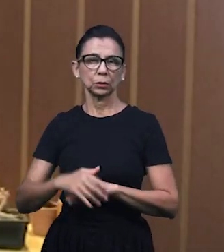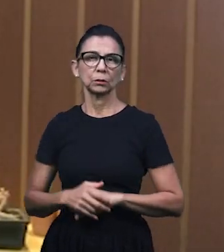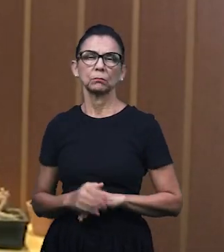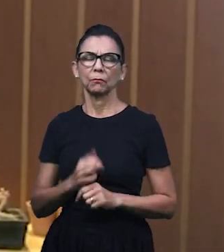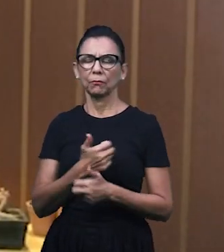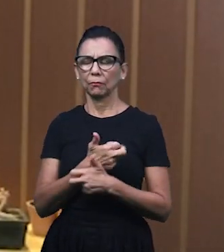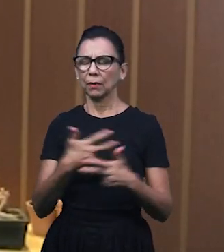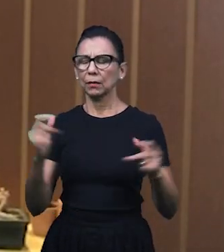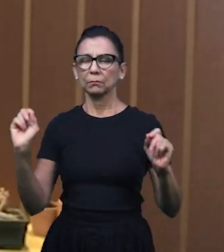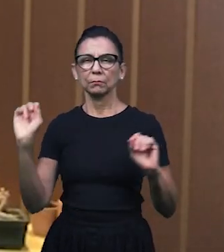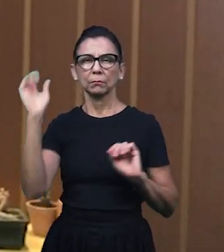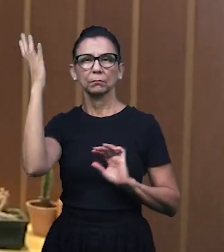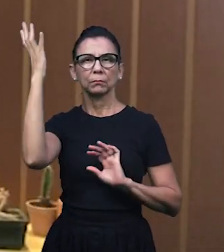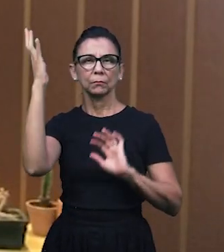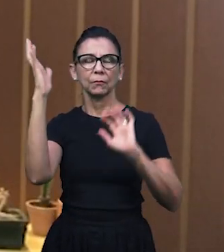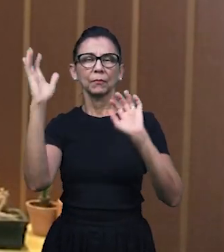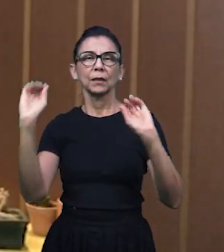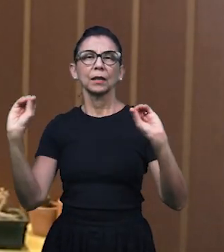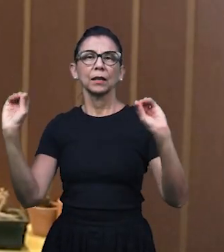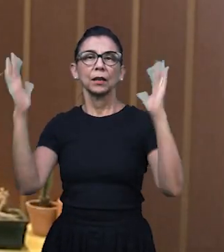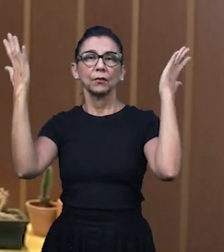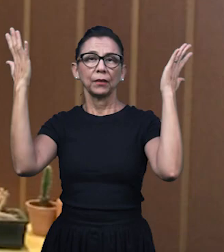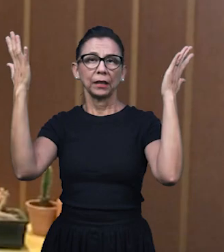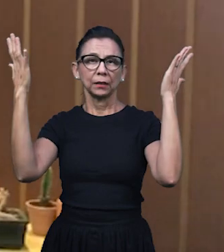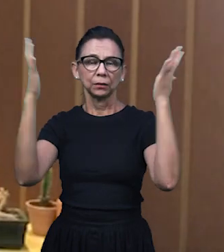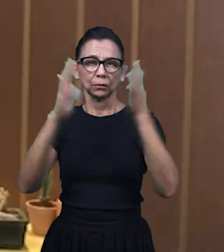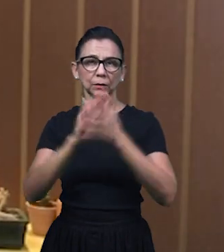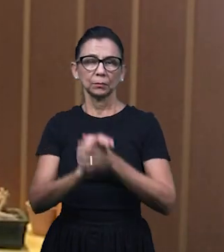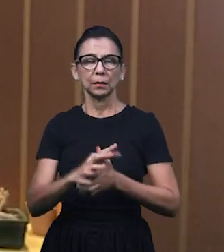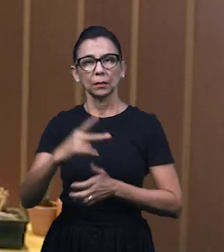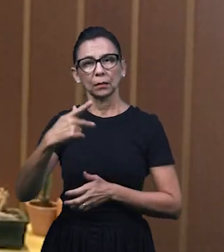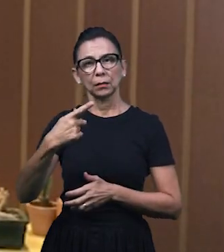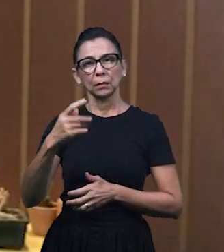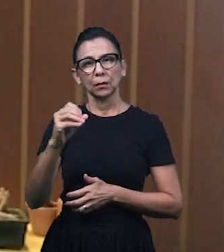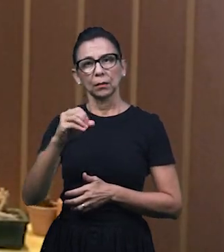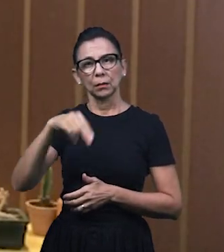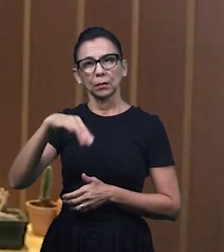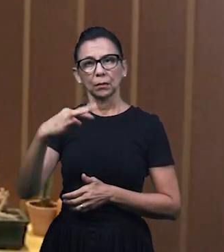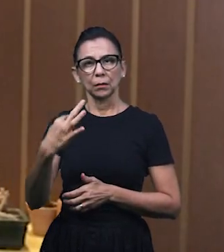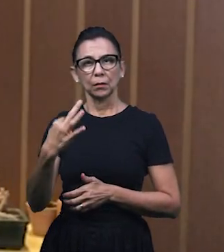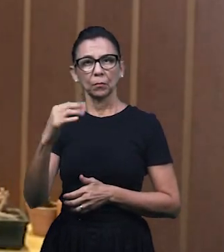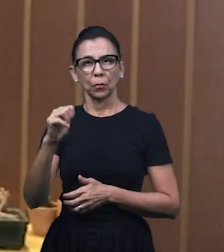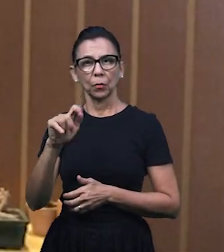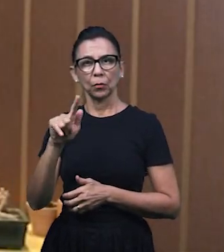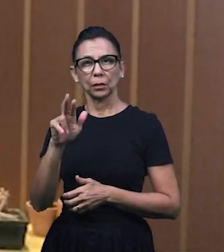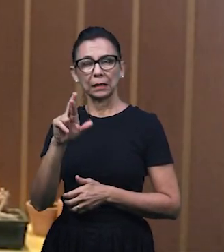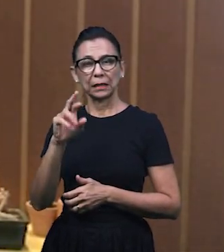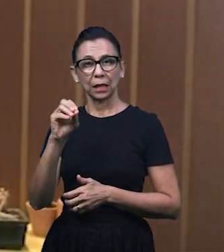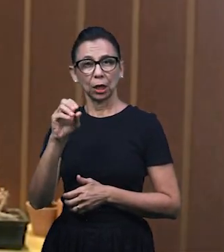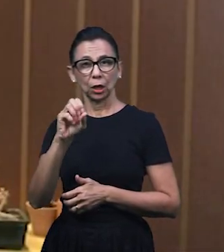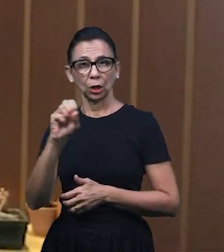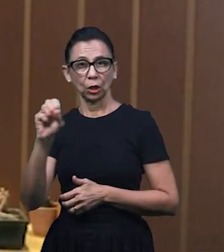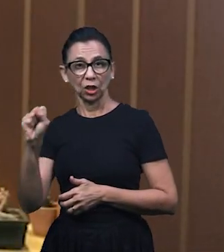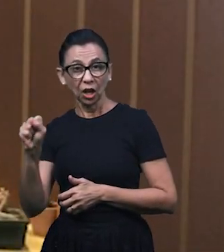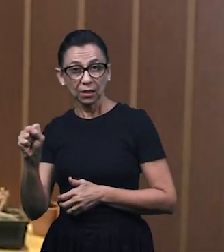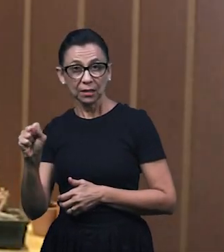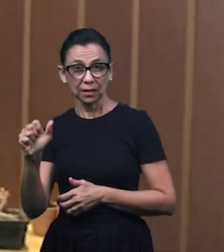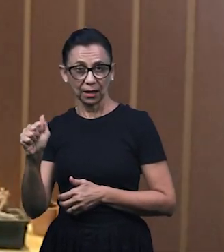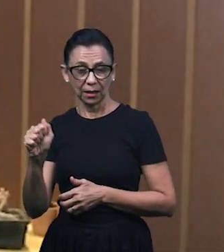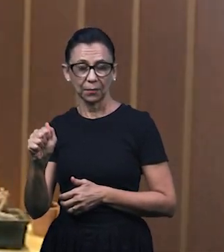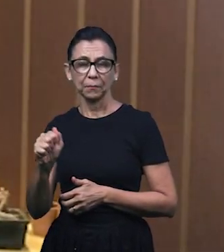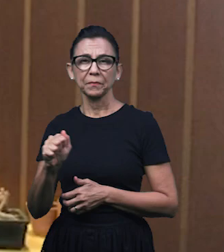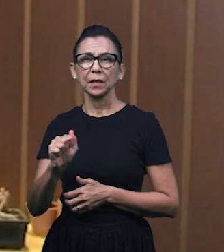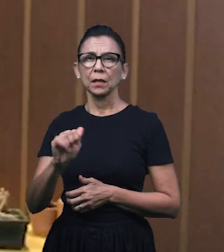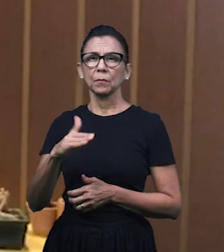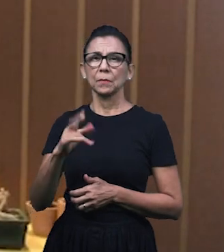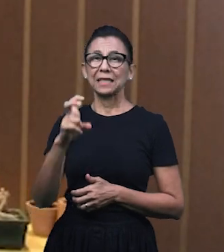muitos eventos. Numa área específica em Ponta Grossa, nós tivemos ali aproximadamente 50 jovens